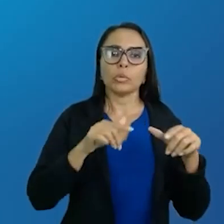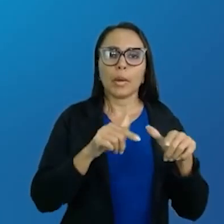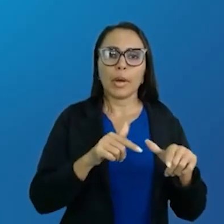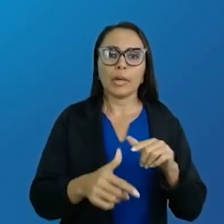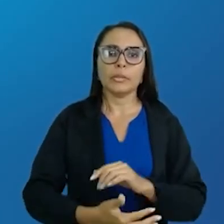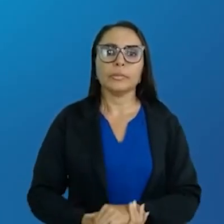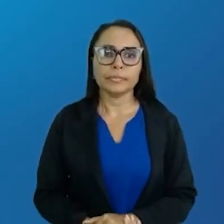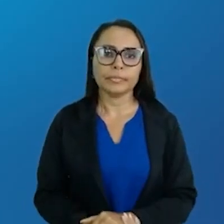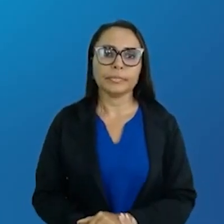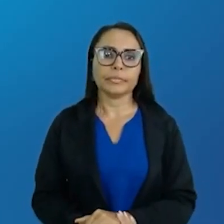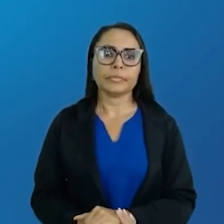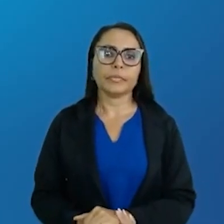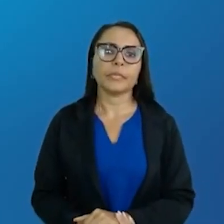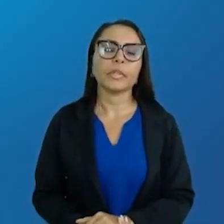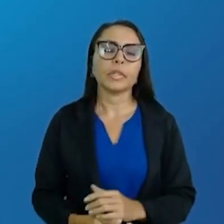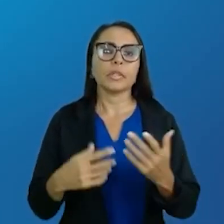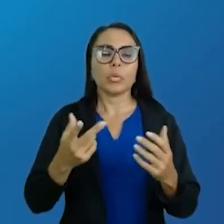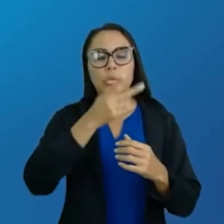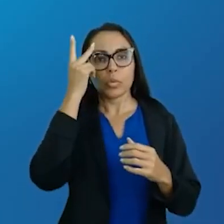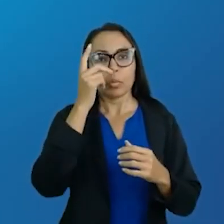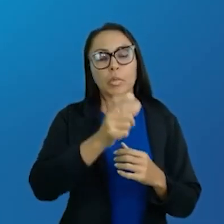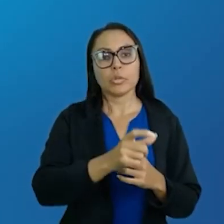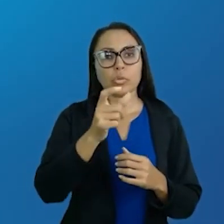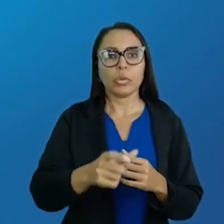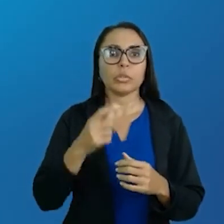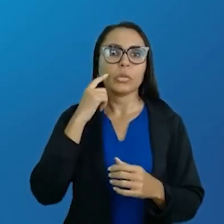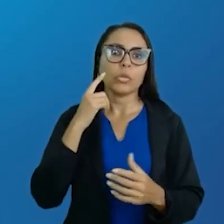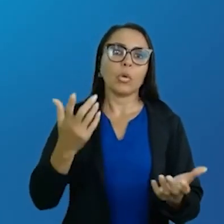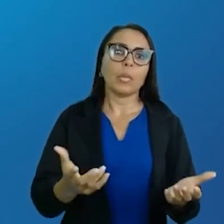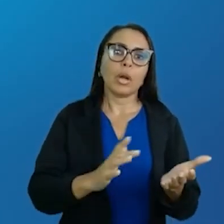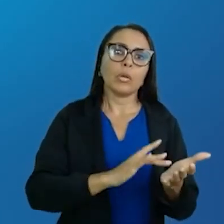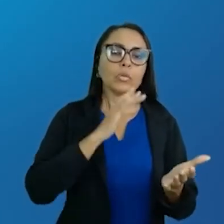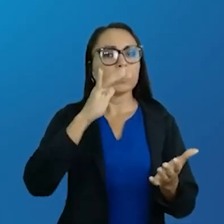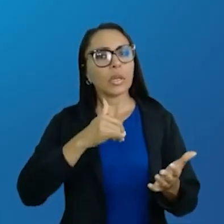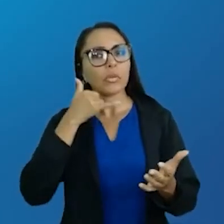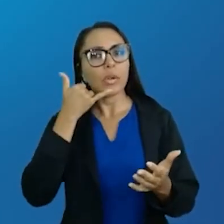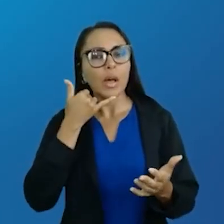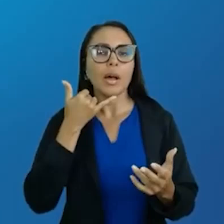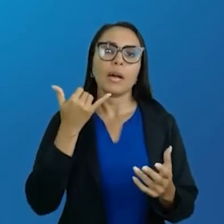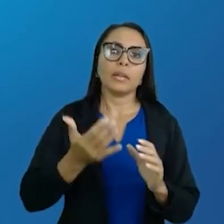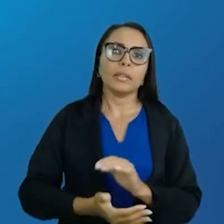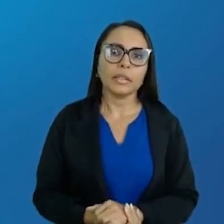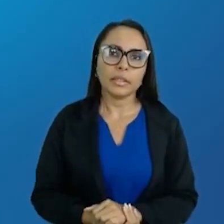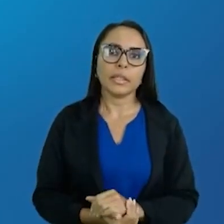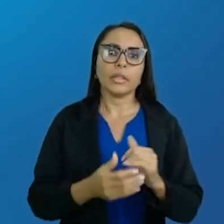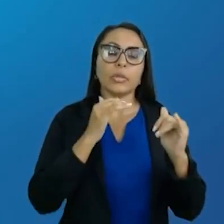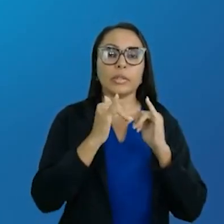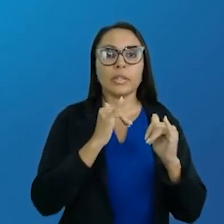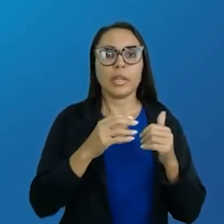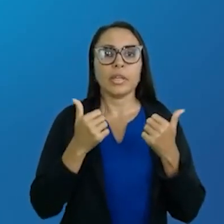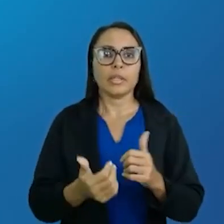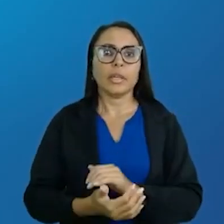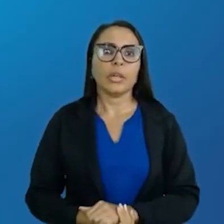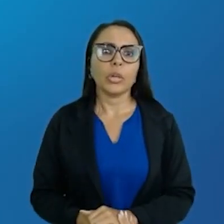é a Apple. Então a Apple não tem só pessoas que compram um celular de forma tipo, eu preciso ligar, eu preciso acessar a internet, enfim, e compro